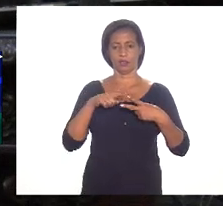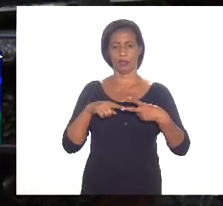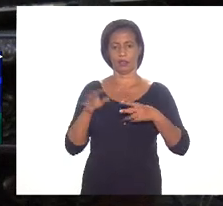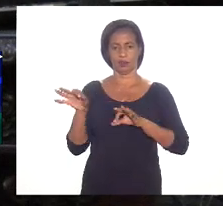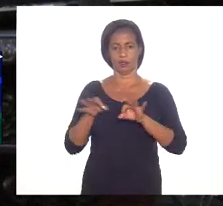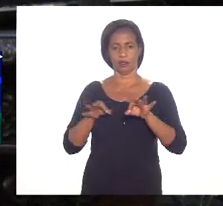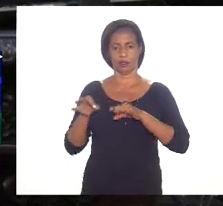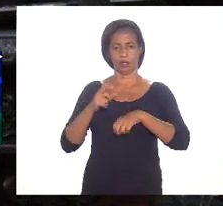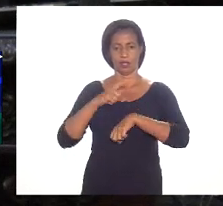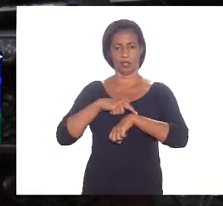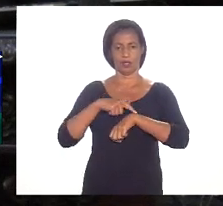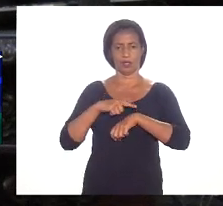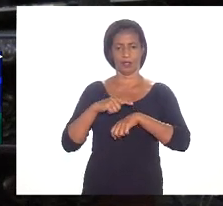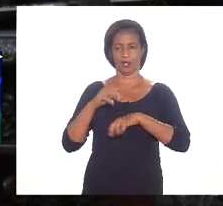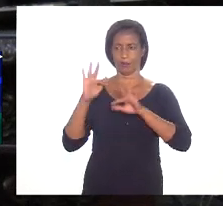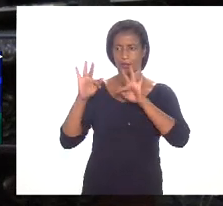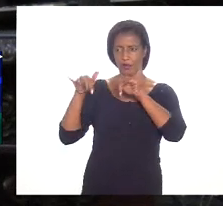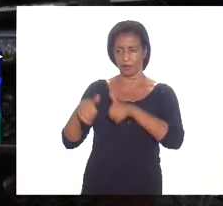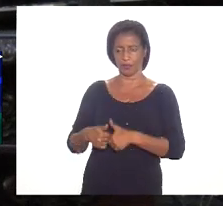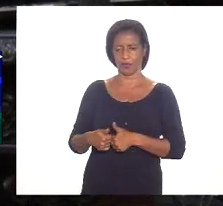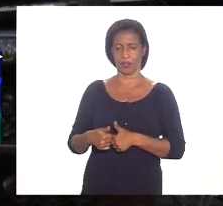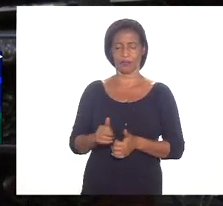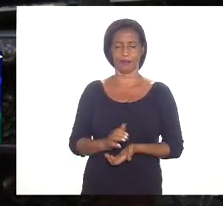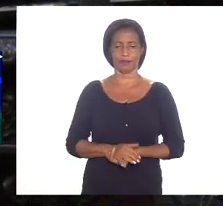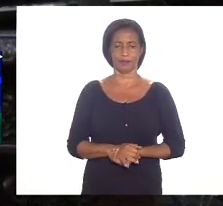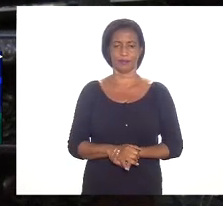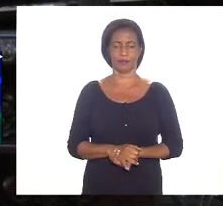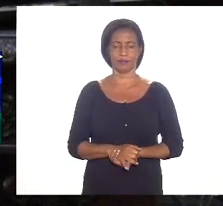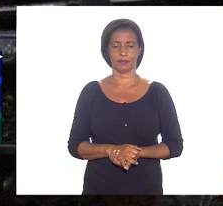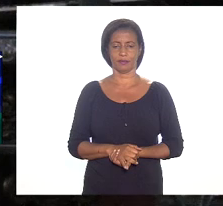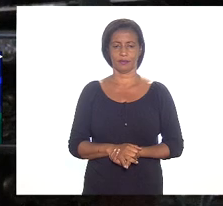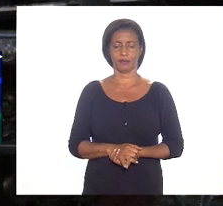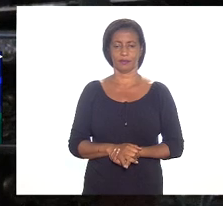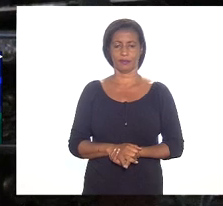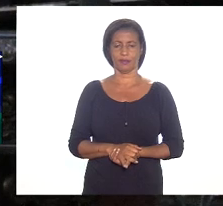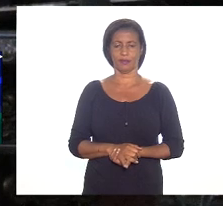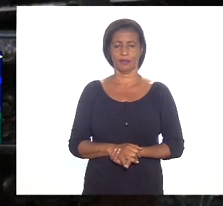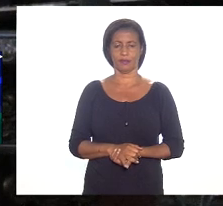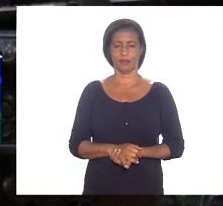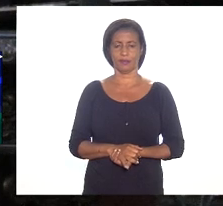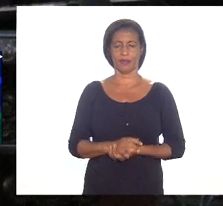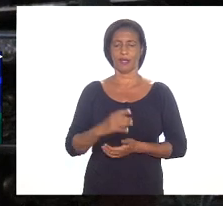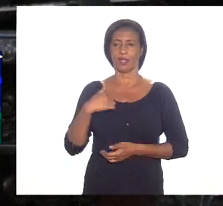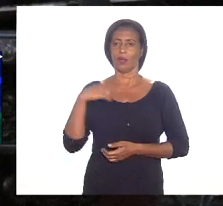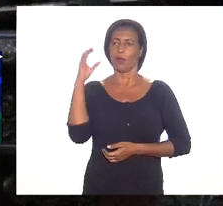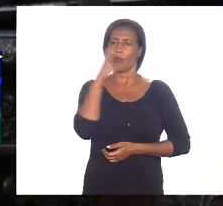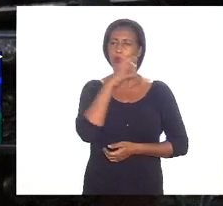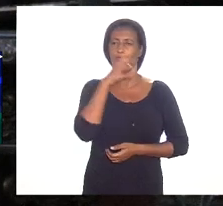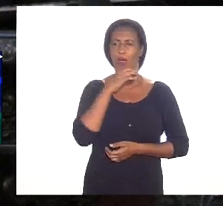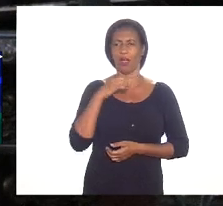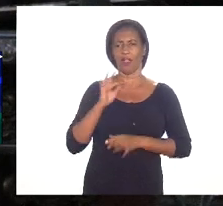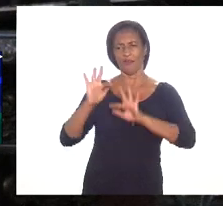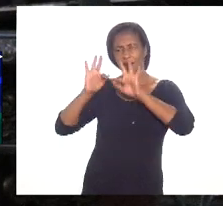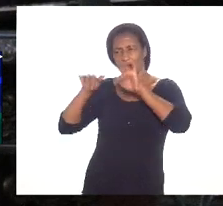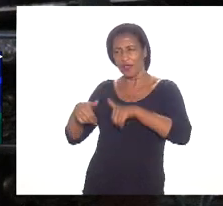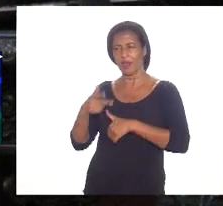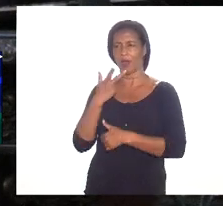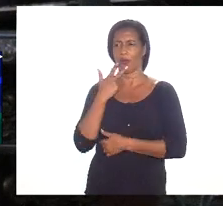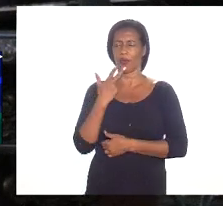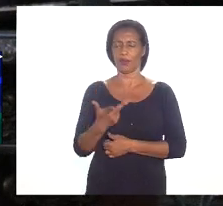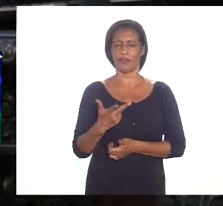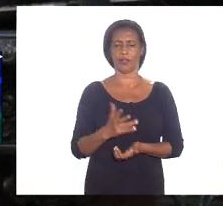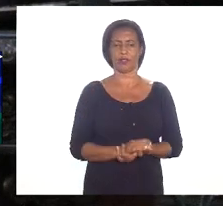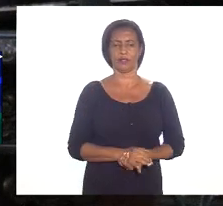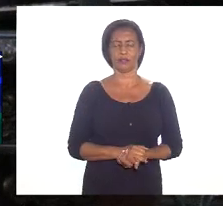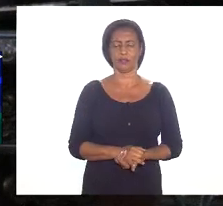está no final não pediria pudesse obter breve para que a gente que eu quero falar o final da